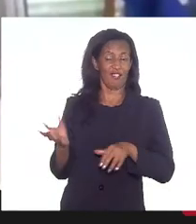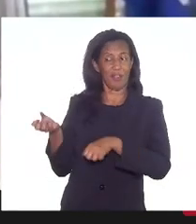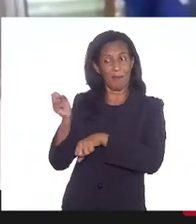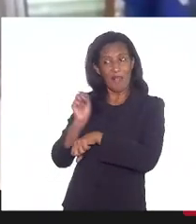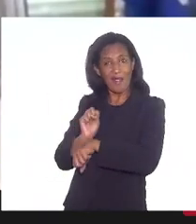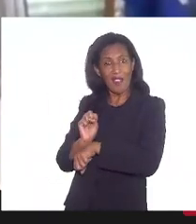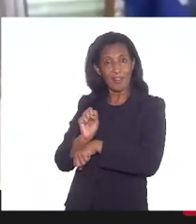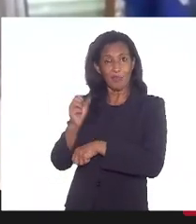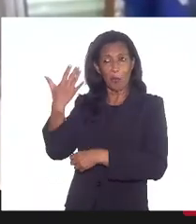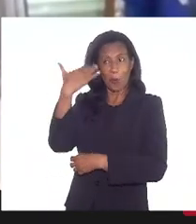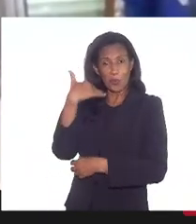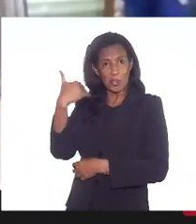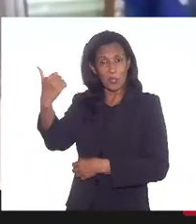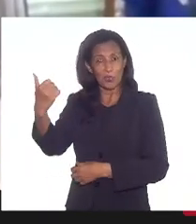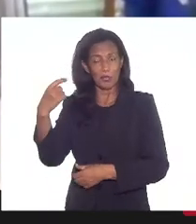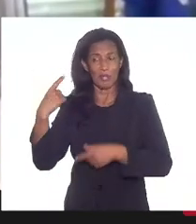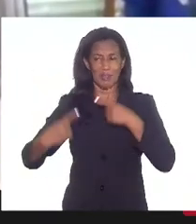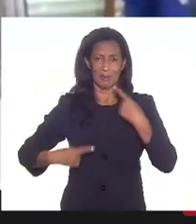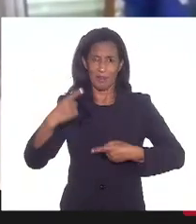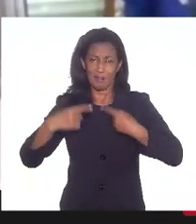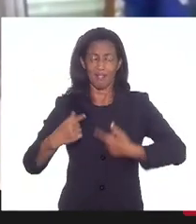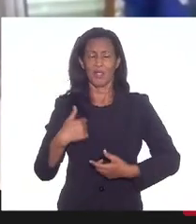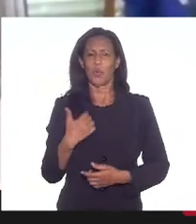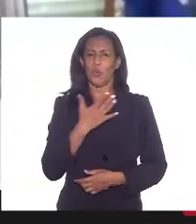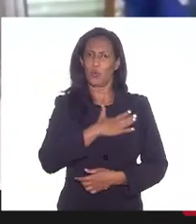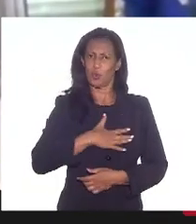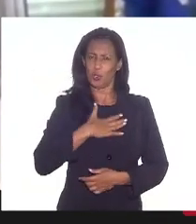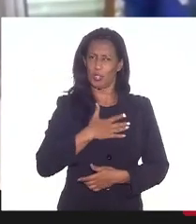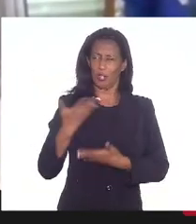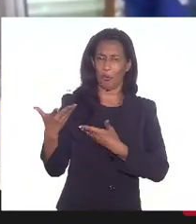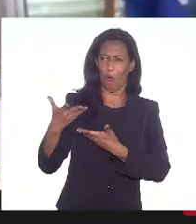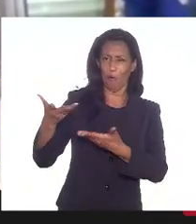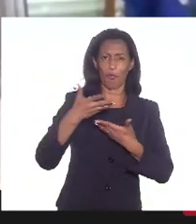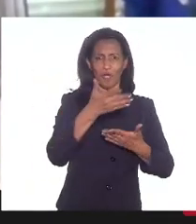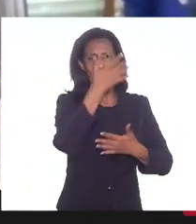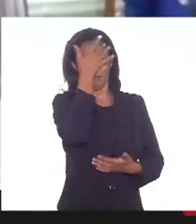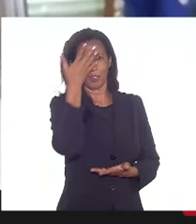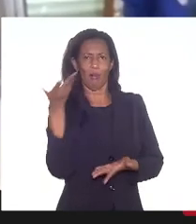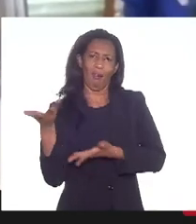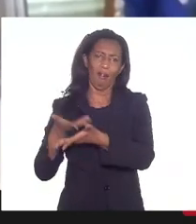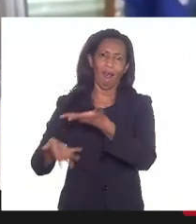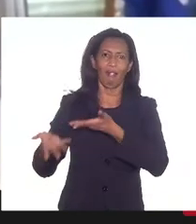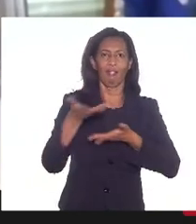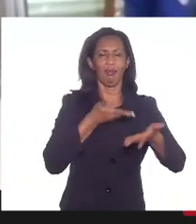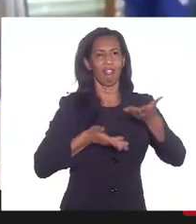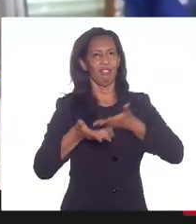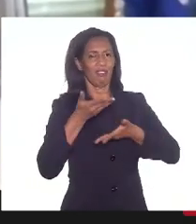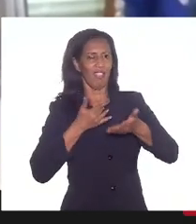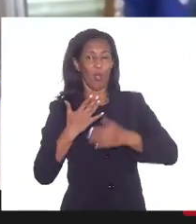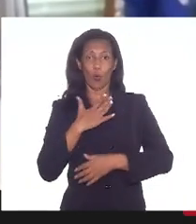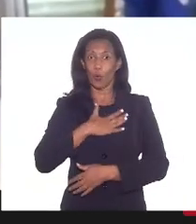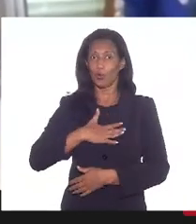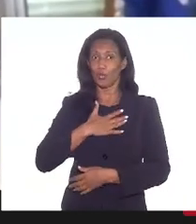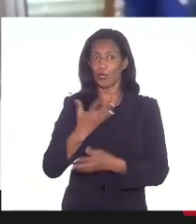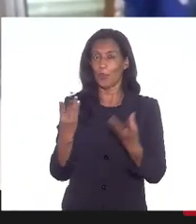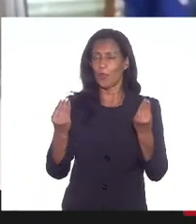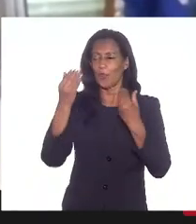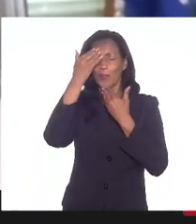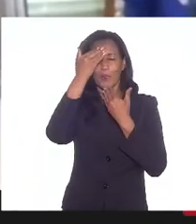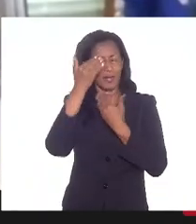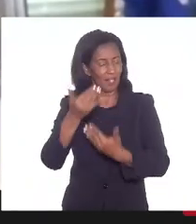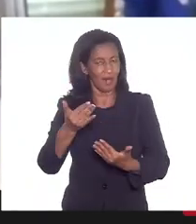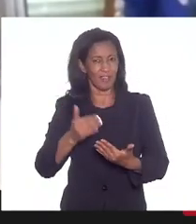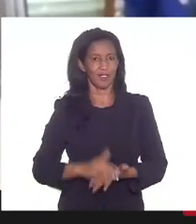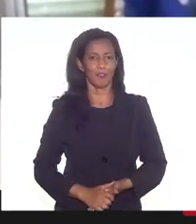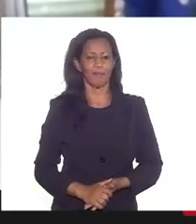chamou para debater, eu gostei, chamei algumas pessoas a participar, escutar, estava até meio enferrujado. Gostei muito, obrigado aí,